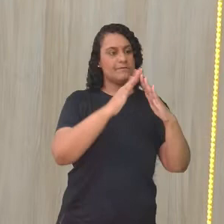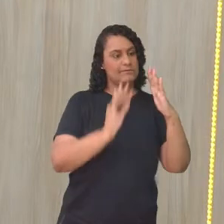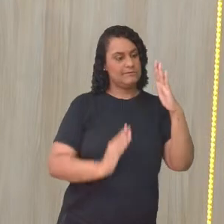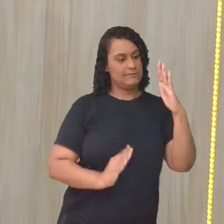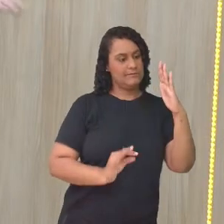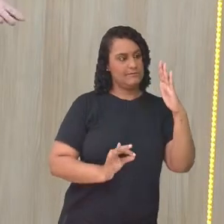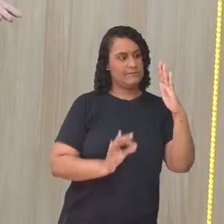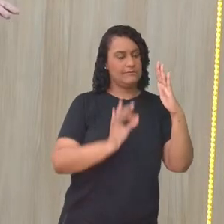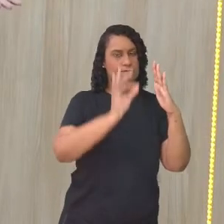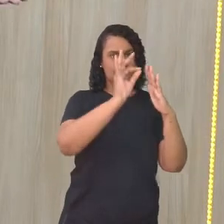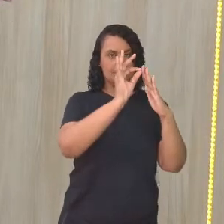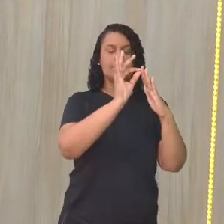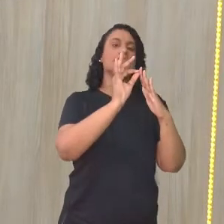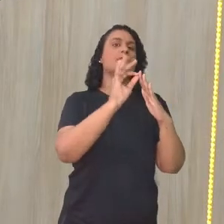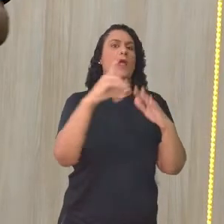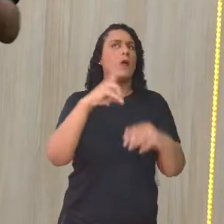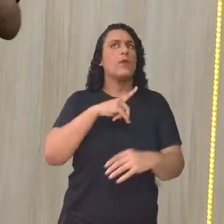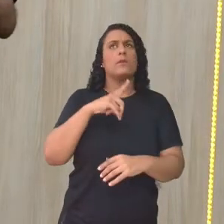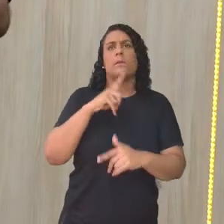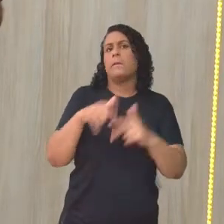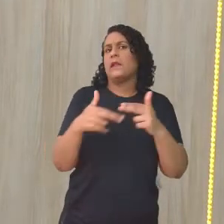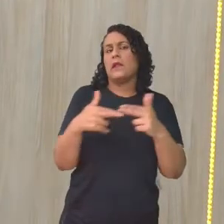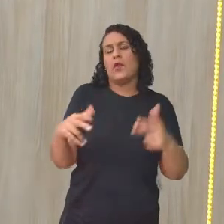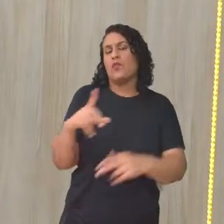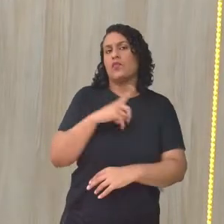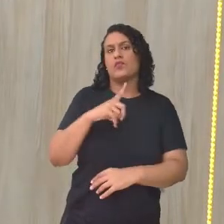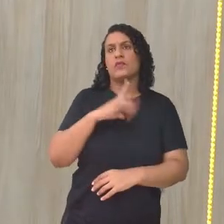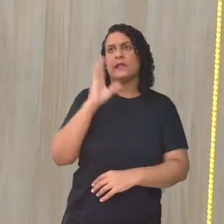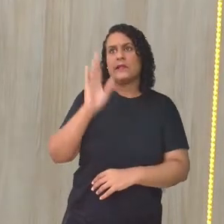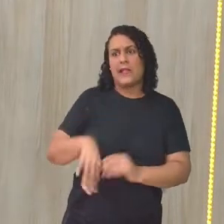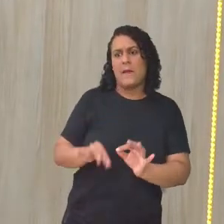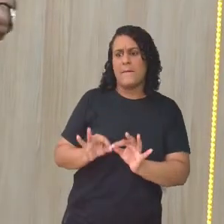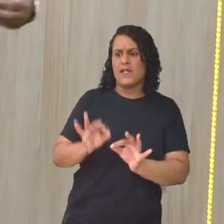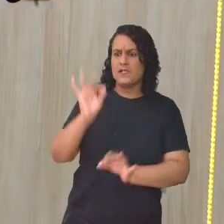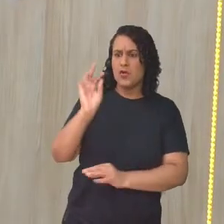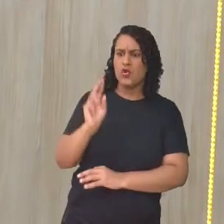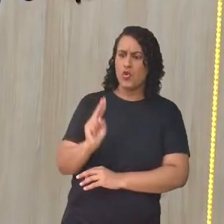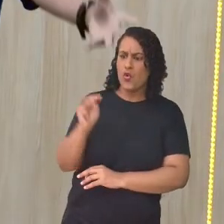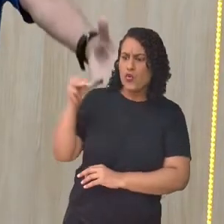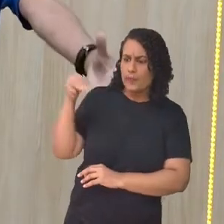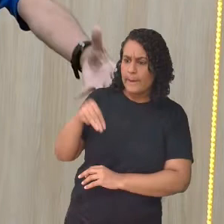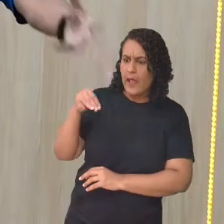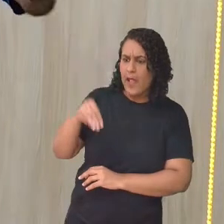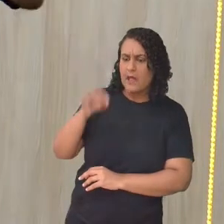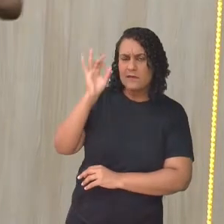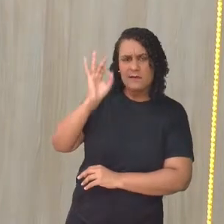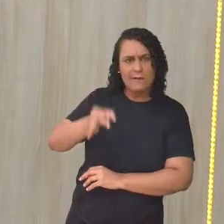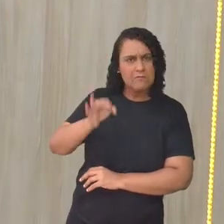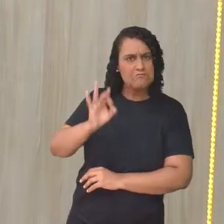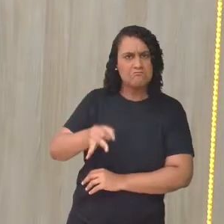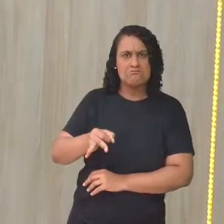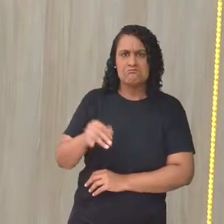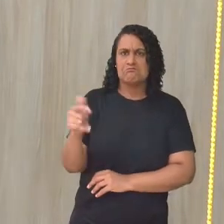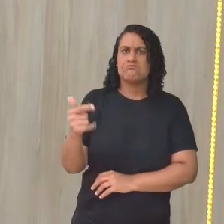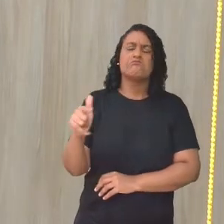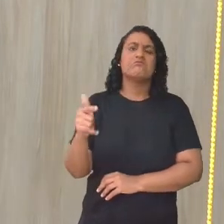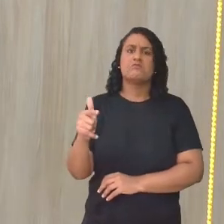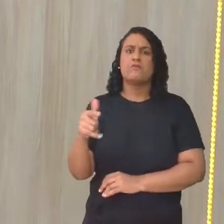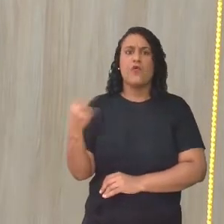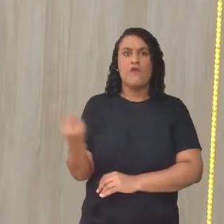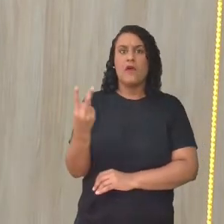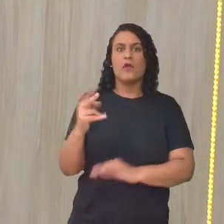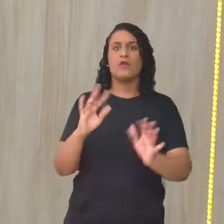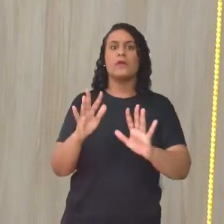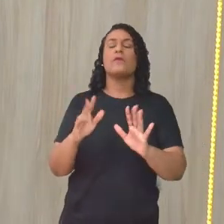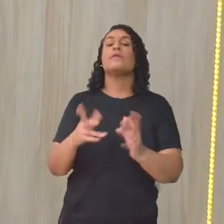o que ele tinha. Ele não tinha a medição dizendo assim, 2 metros e e 20. Ele não tinha dizendo assim o valor, mas ele sabia